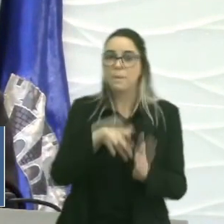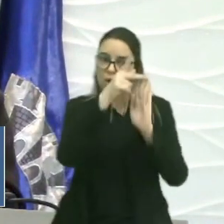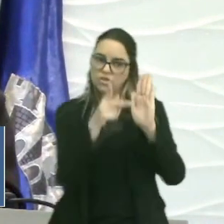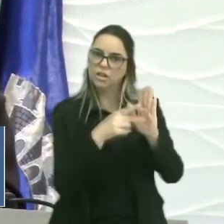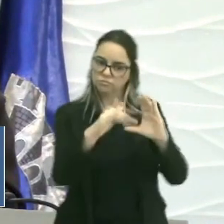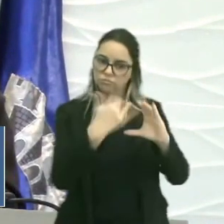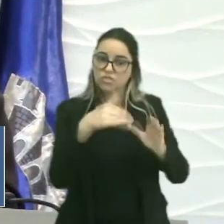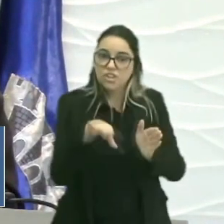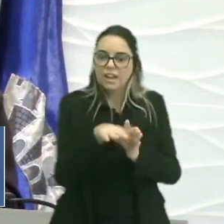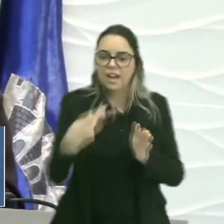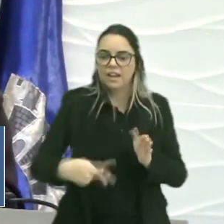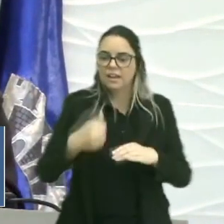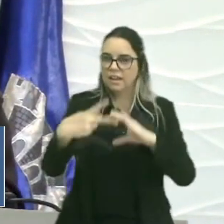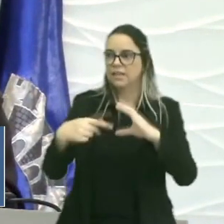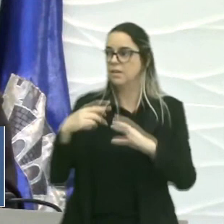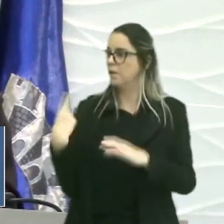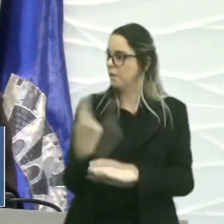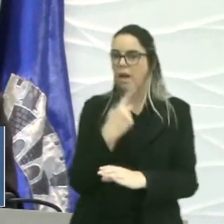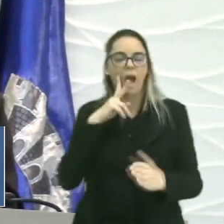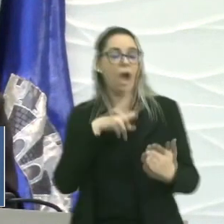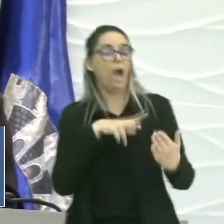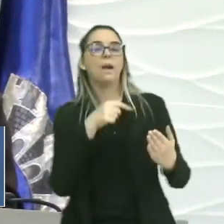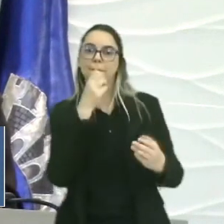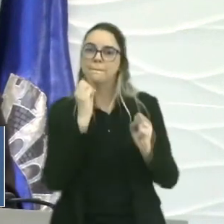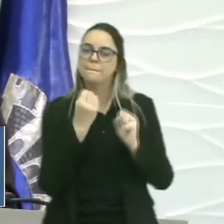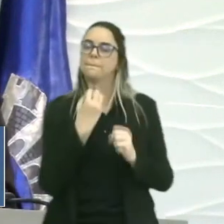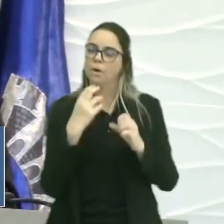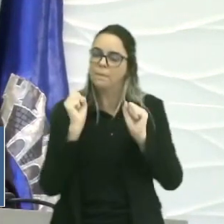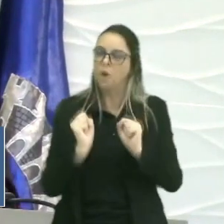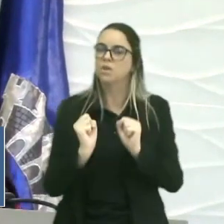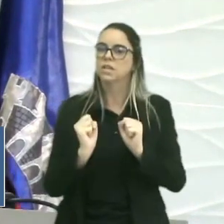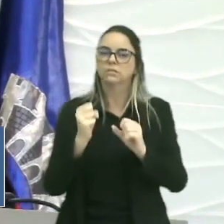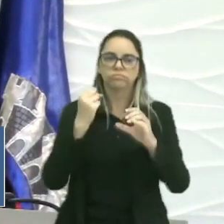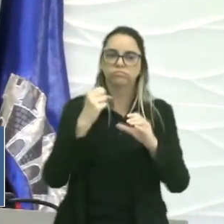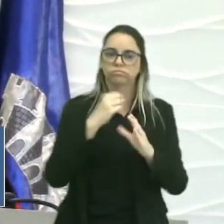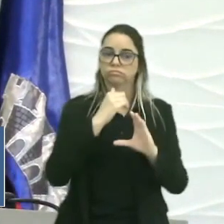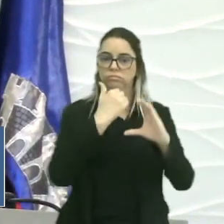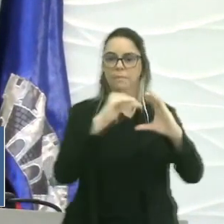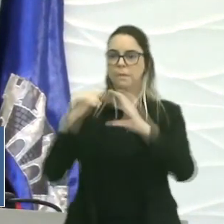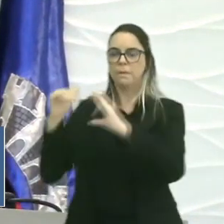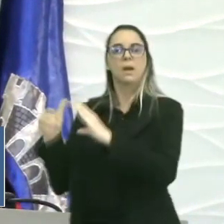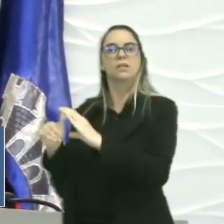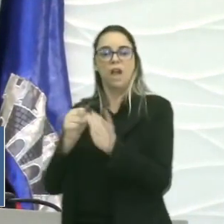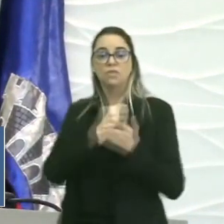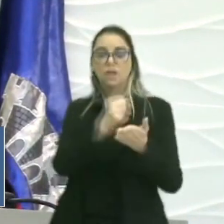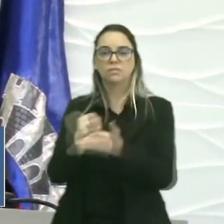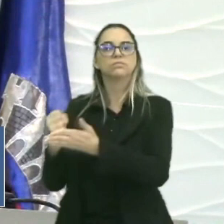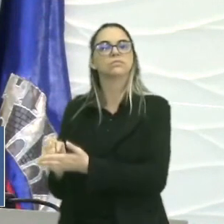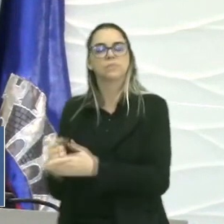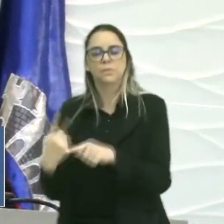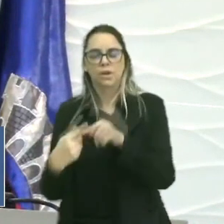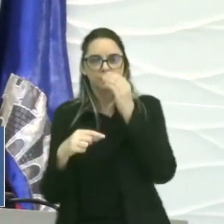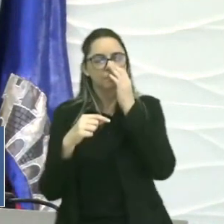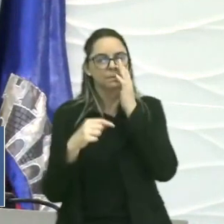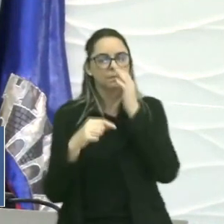possamos autorizar com que esses recursos sejam repassados a esses profissionais, como citei no início, que tanto faz a saúde do nosso